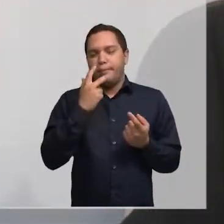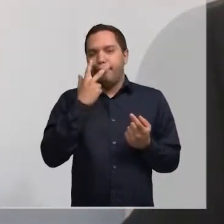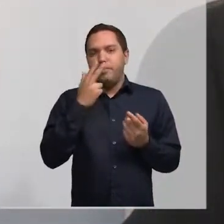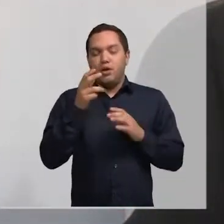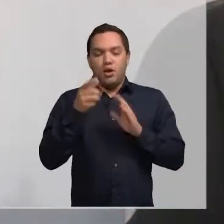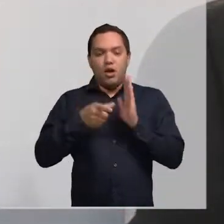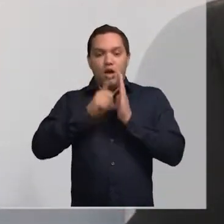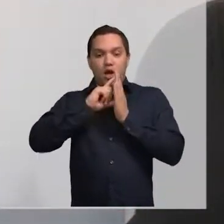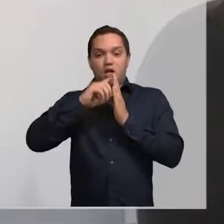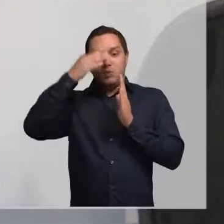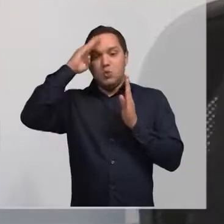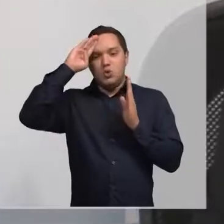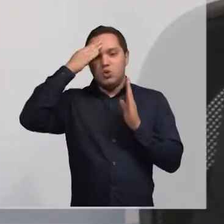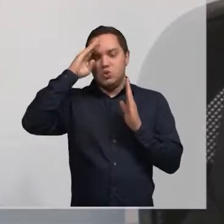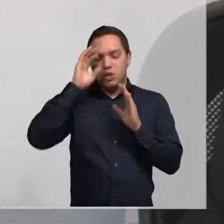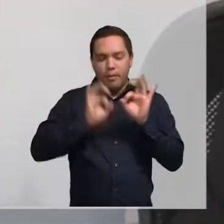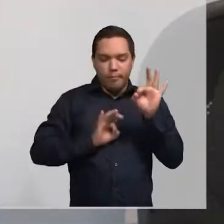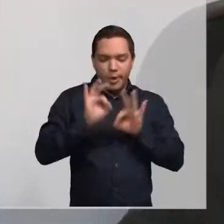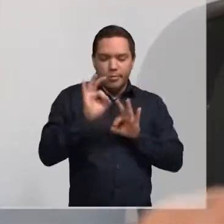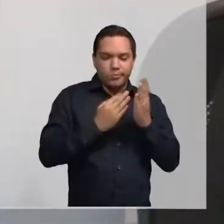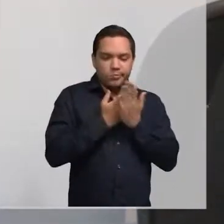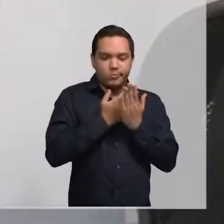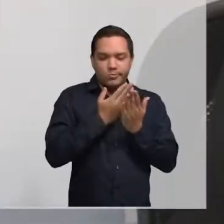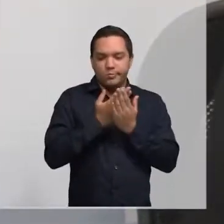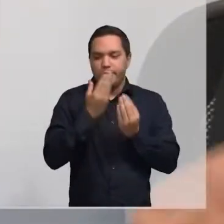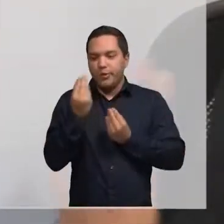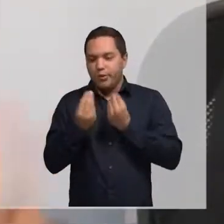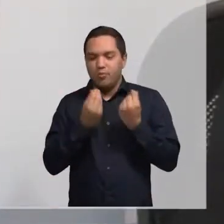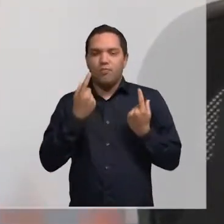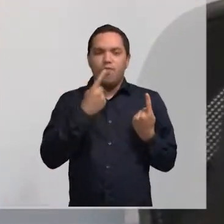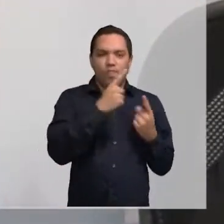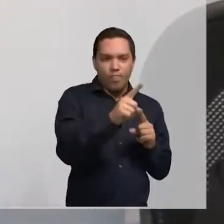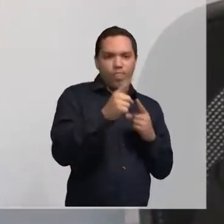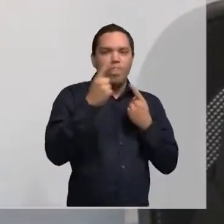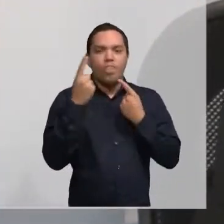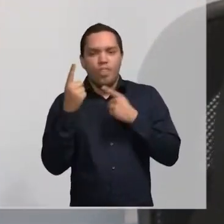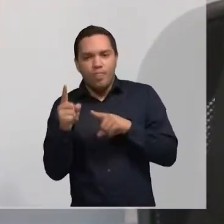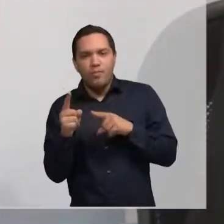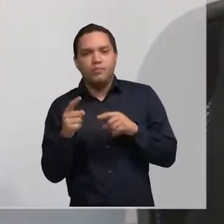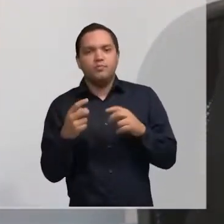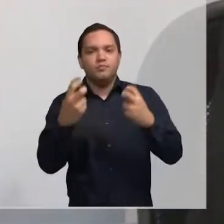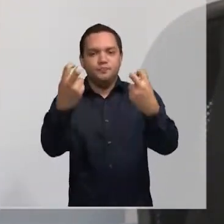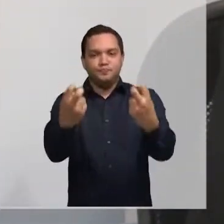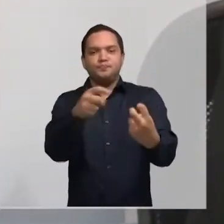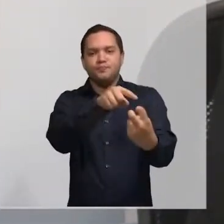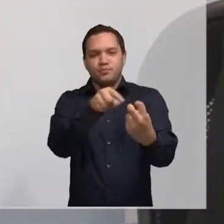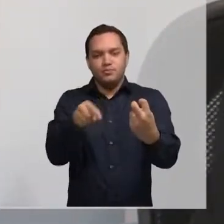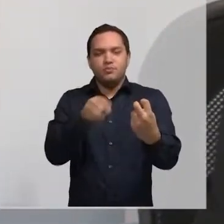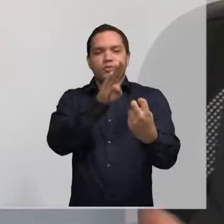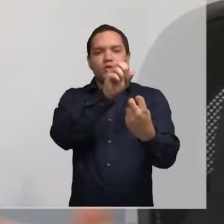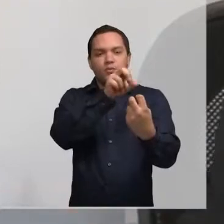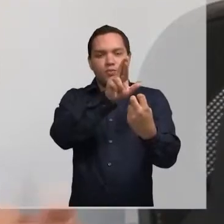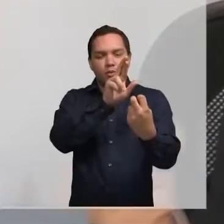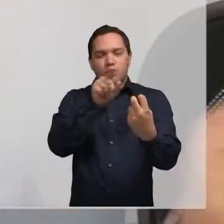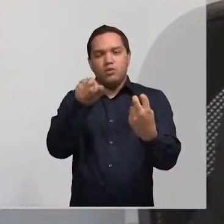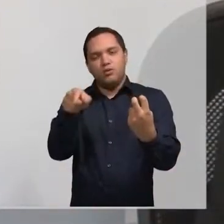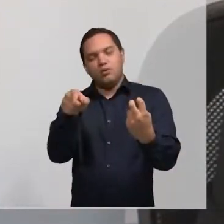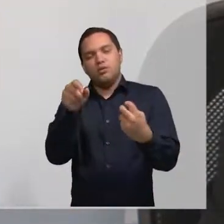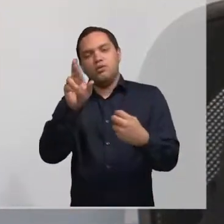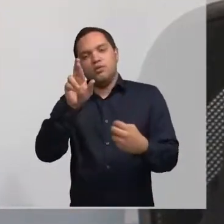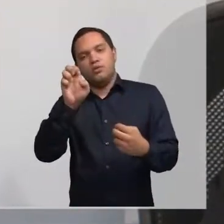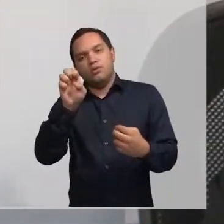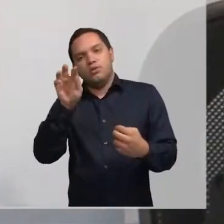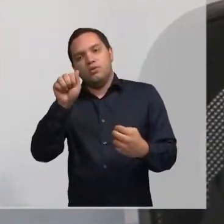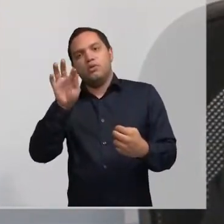ele se preparou ali para desmoralizar os dois debatedores que estavam com ele. E principalmente